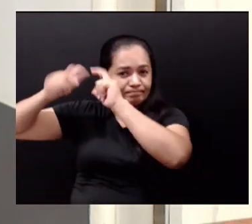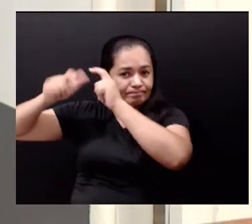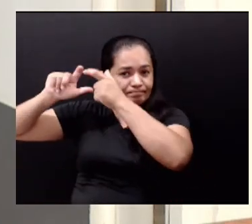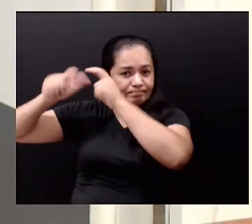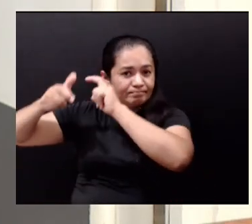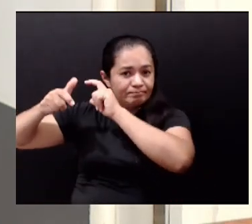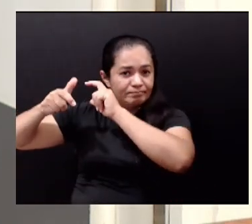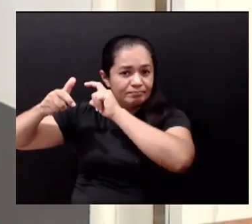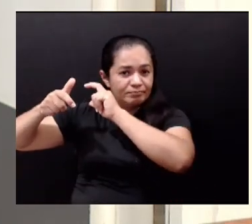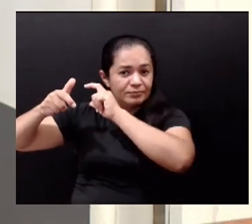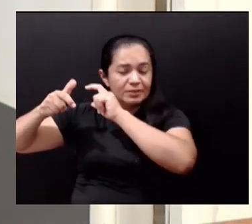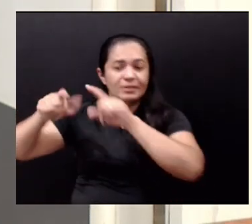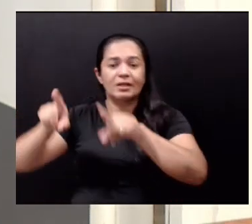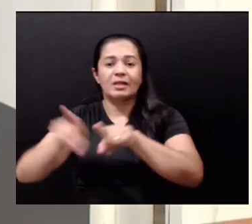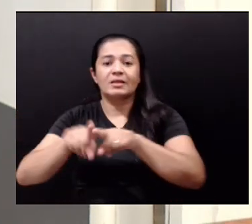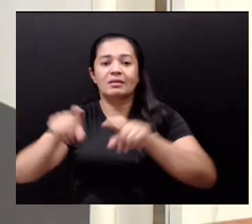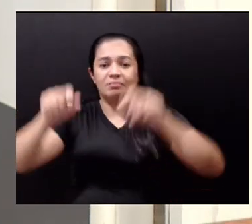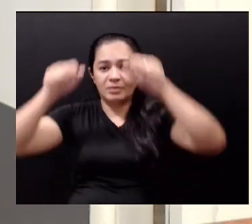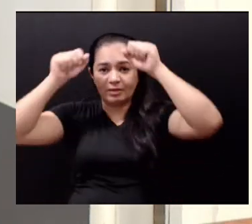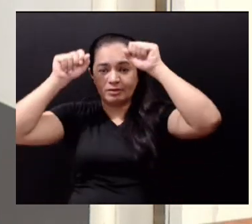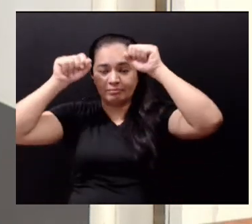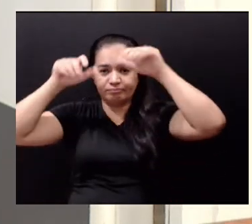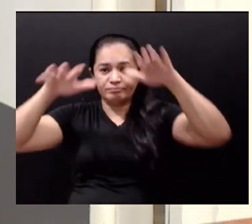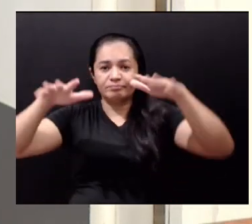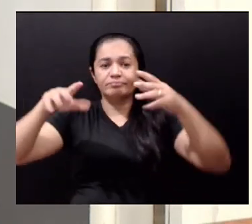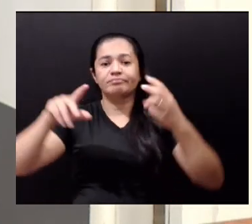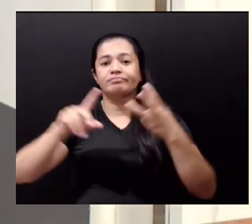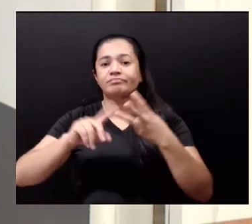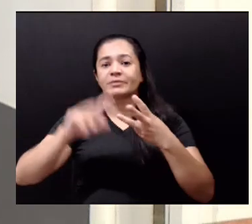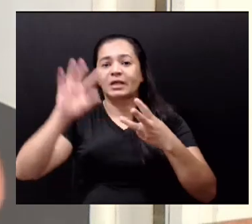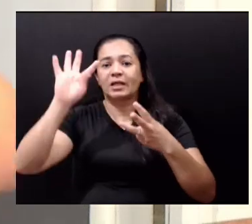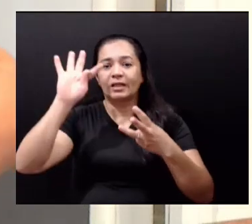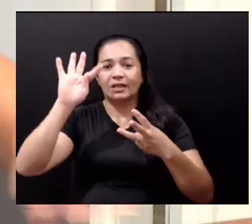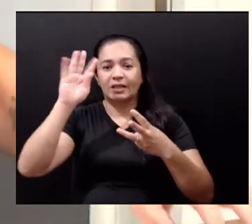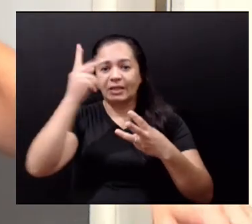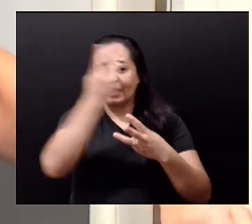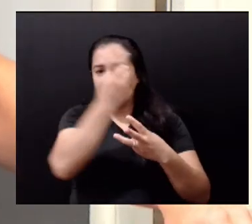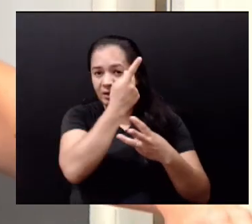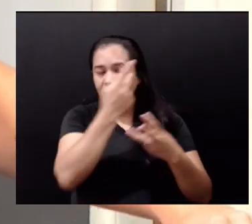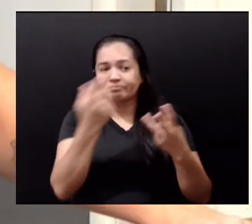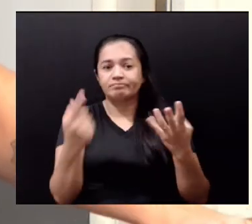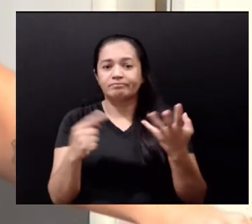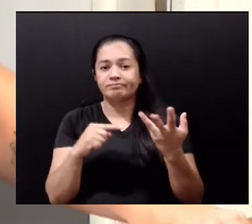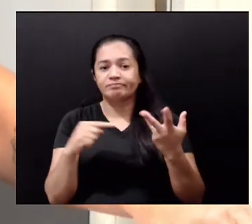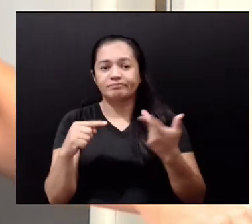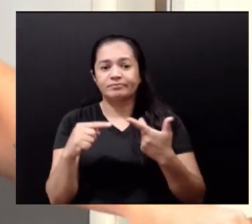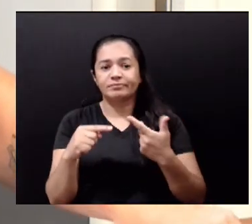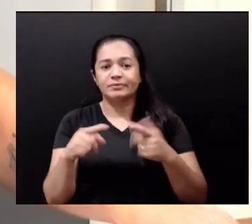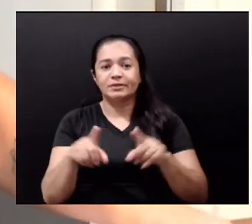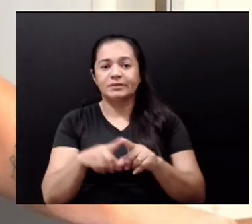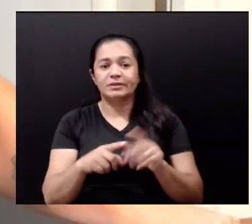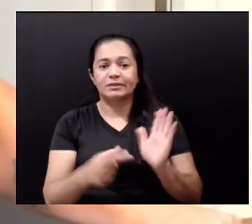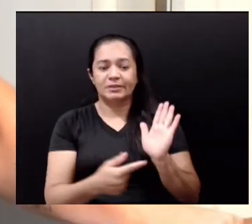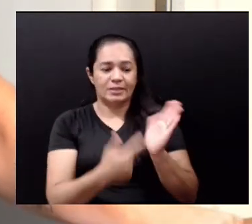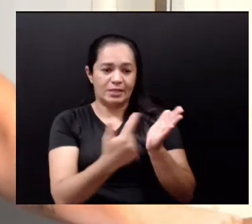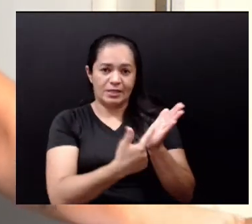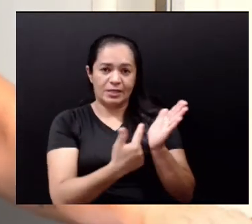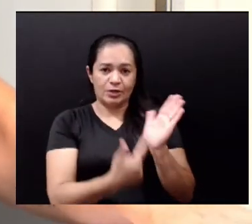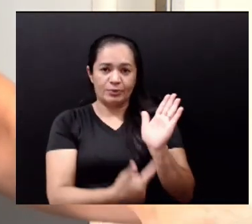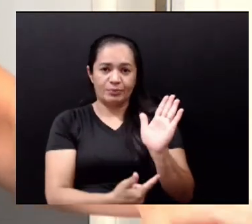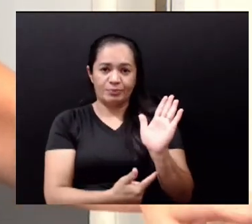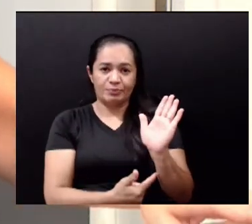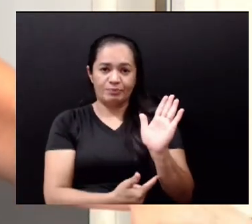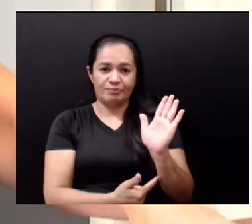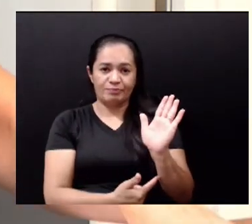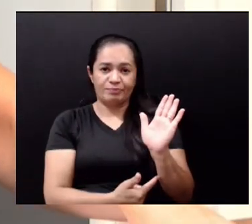espectro autista, o TDAH, enfim. E essa autora aqui que eu trouxe também, a Valesca Zanello,